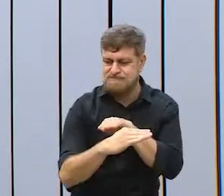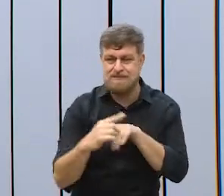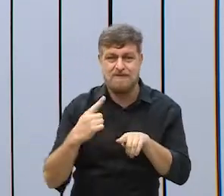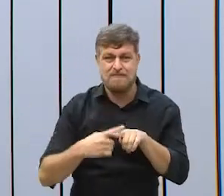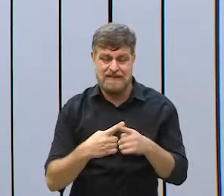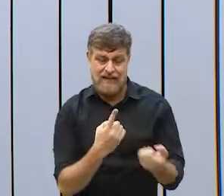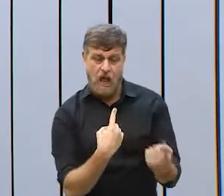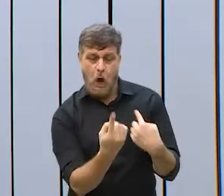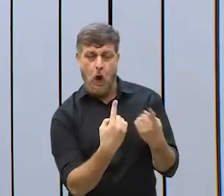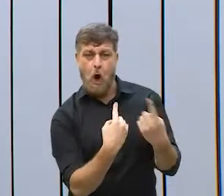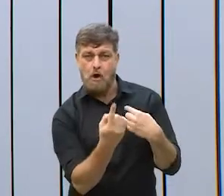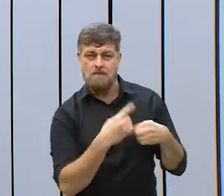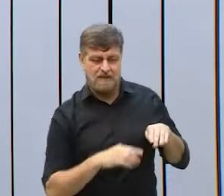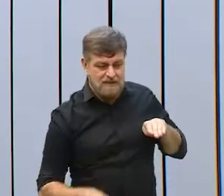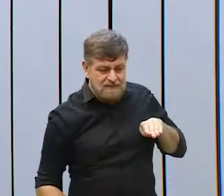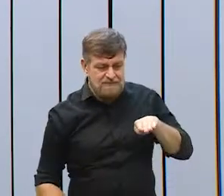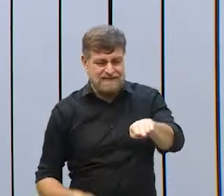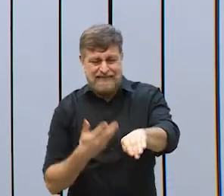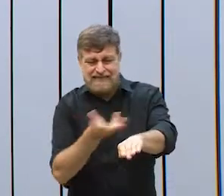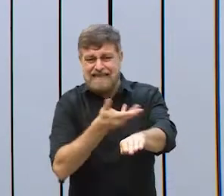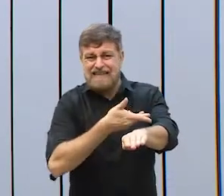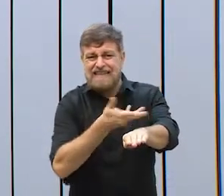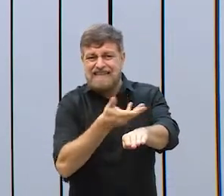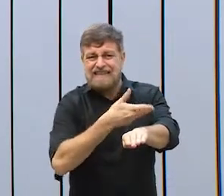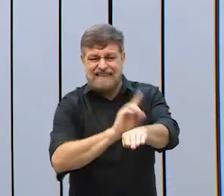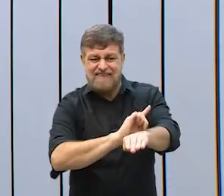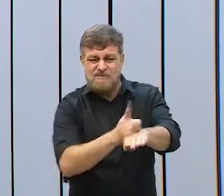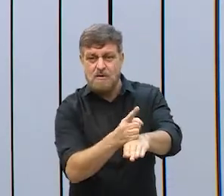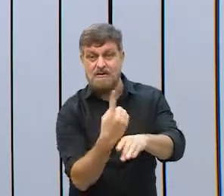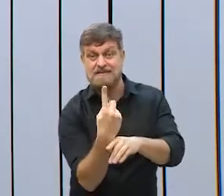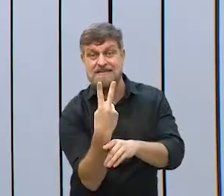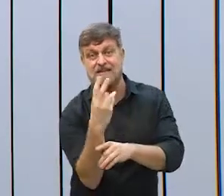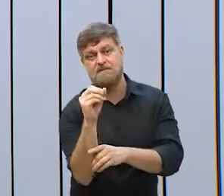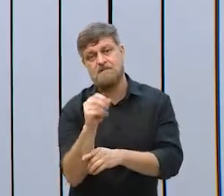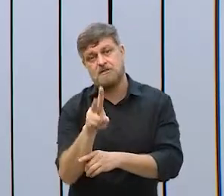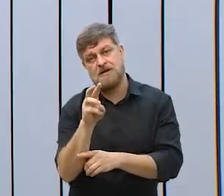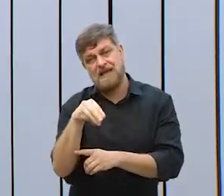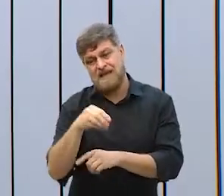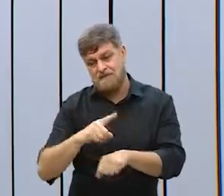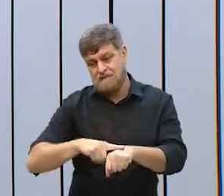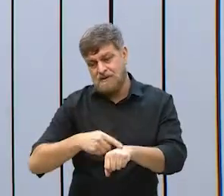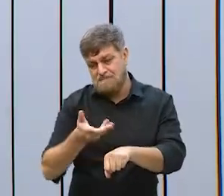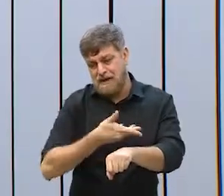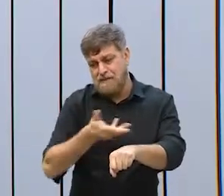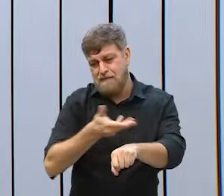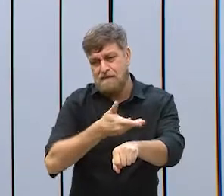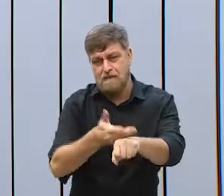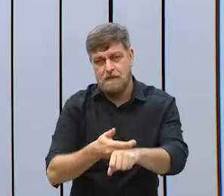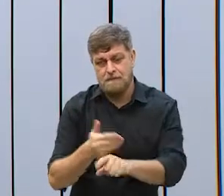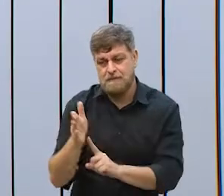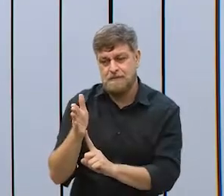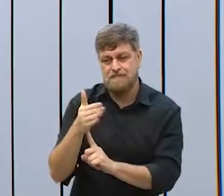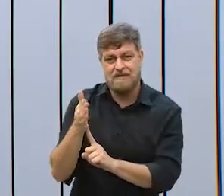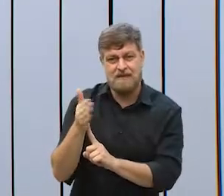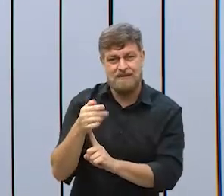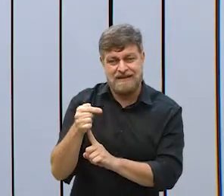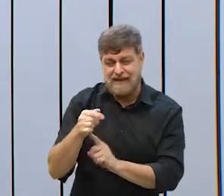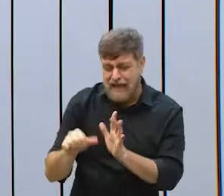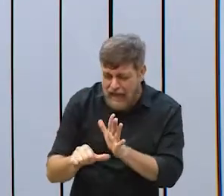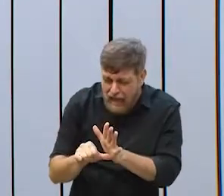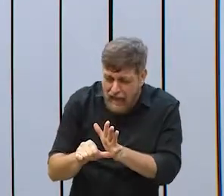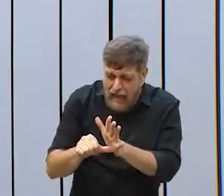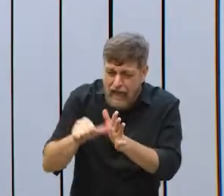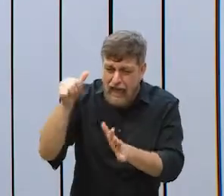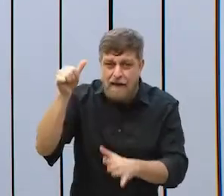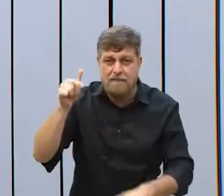uma rodovia de alta velocidade, 120 km por hora. E outra coisa, a Bandeirantes é a número 1, né,